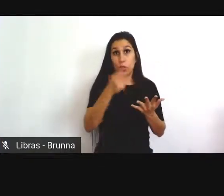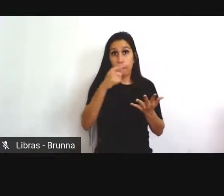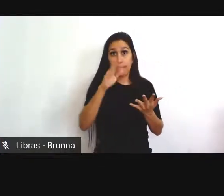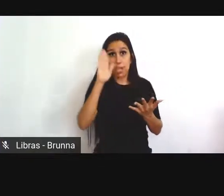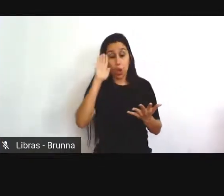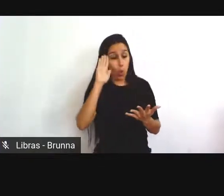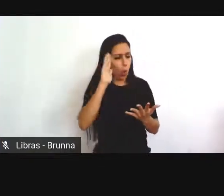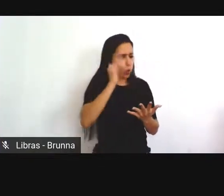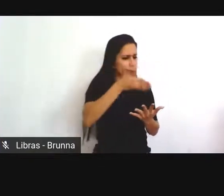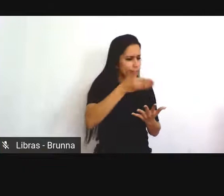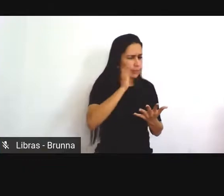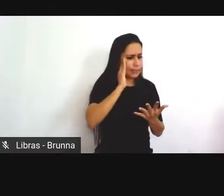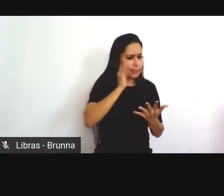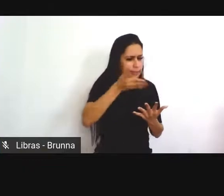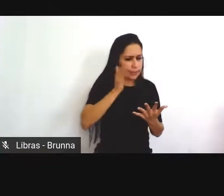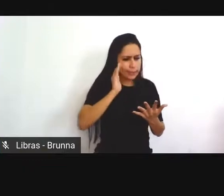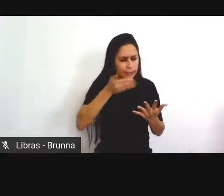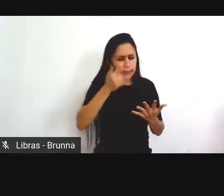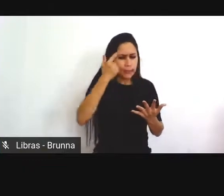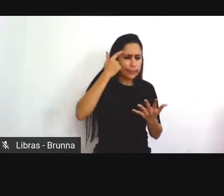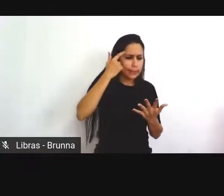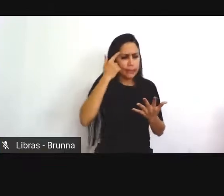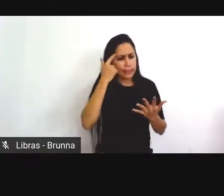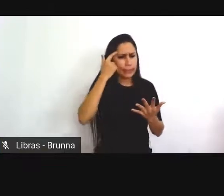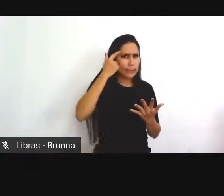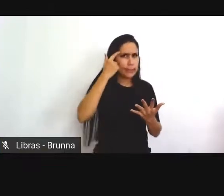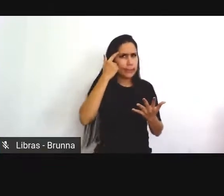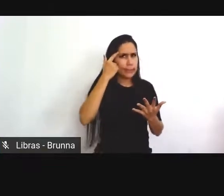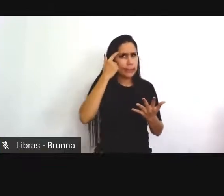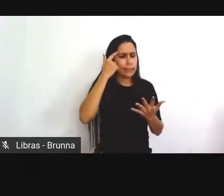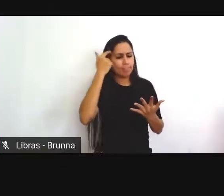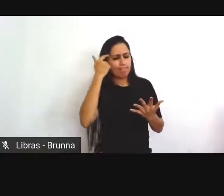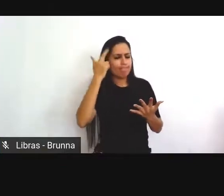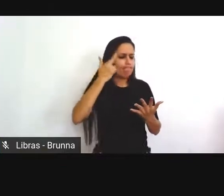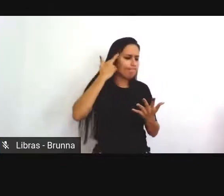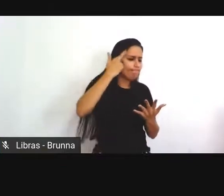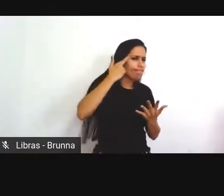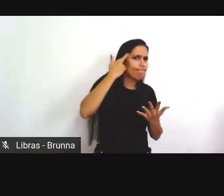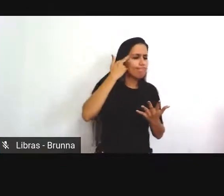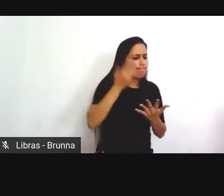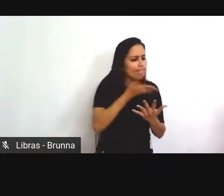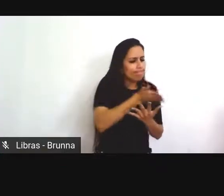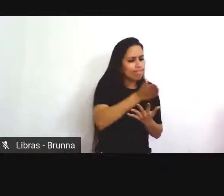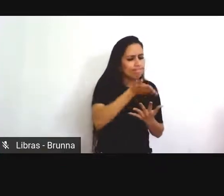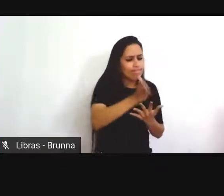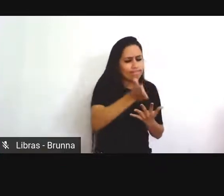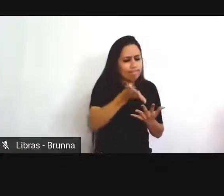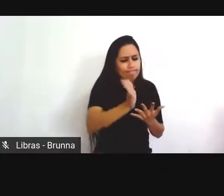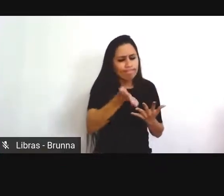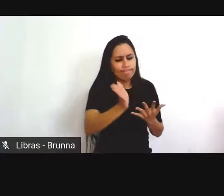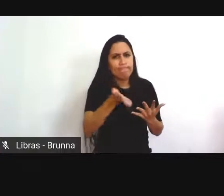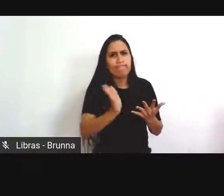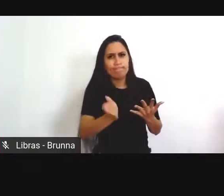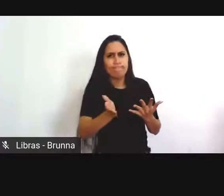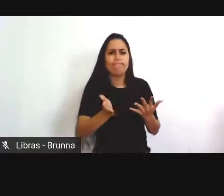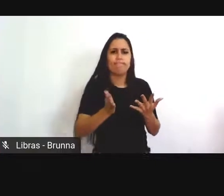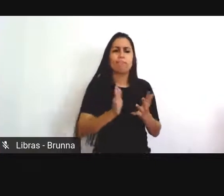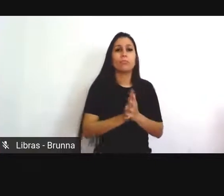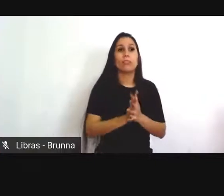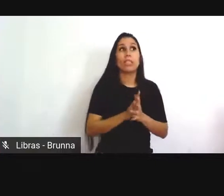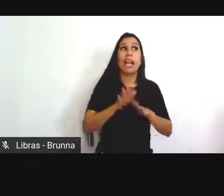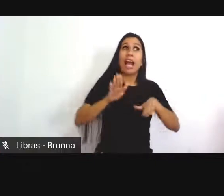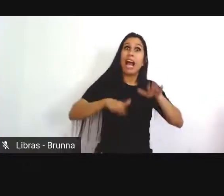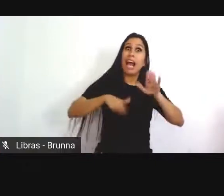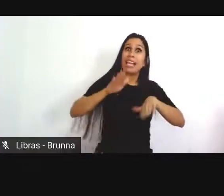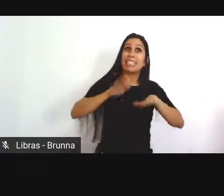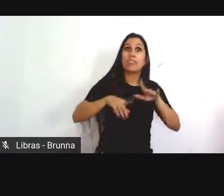a sua experiência e o seu esforço nessas duas, em alguma dessas linhas. Eventualmente, puxando uma disciplina aqui e ali, mas dificilmente você